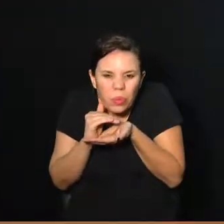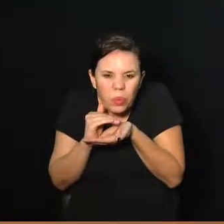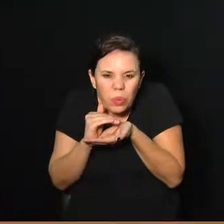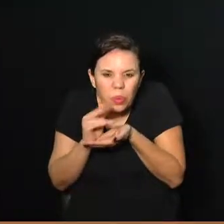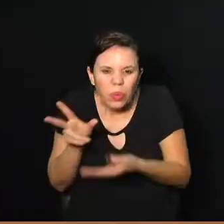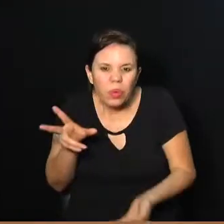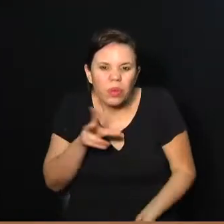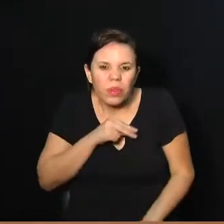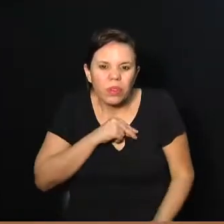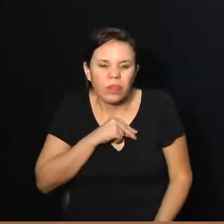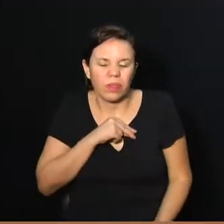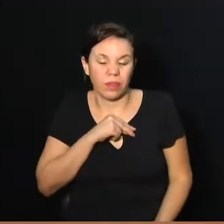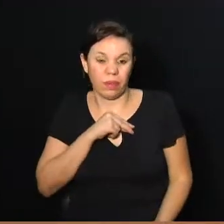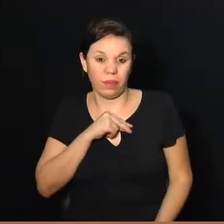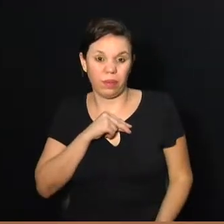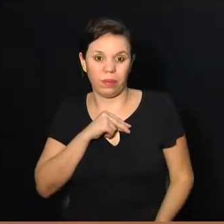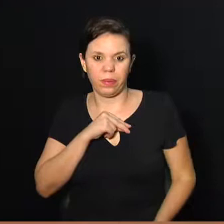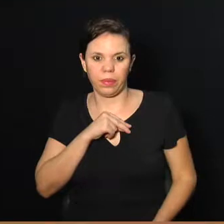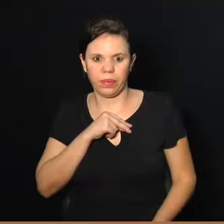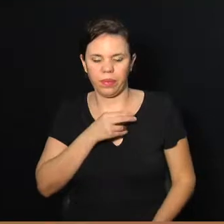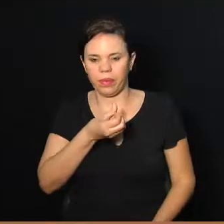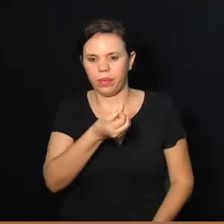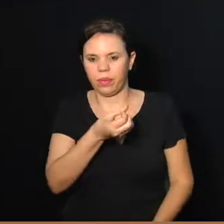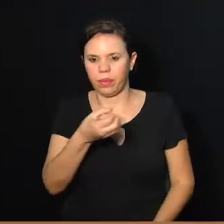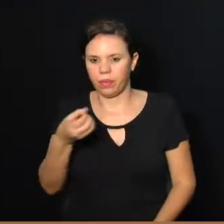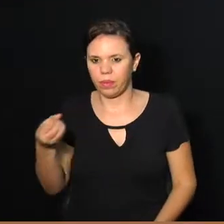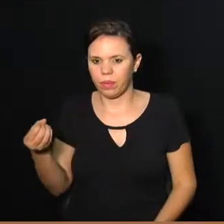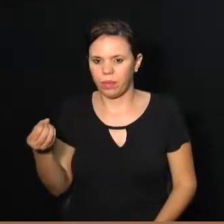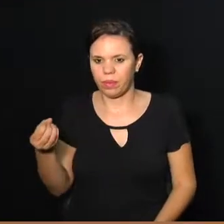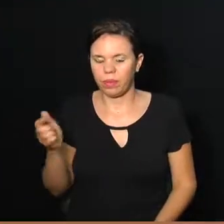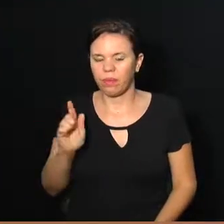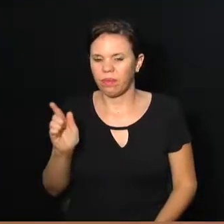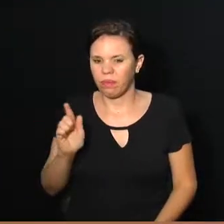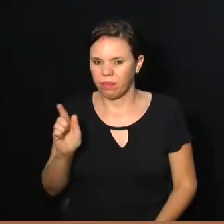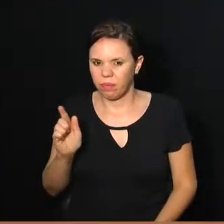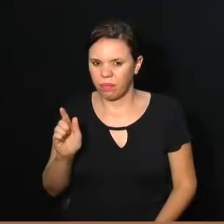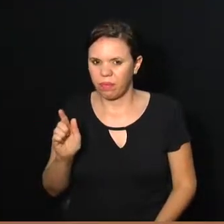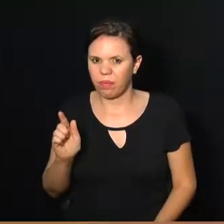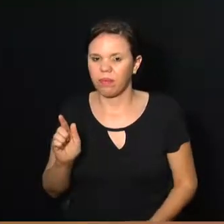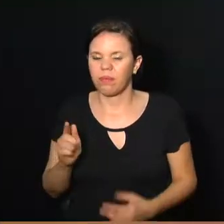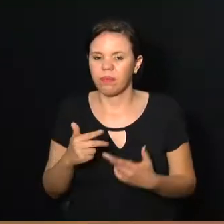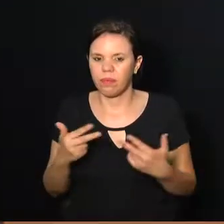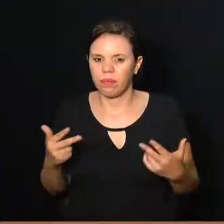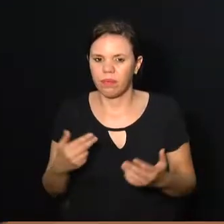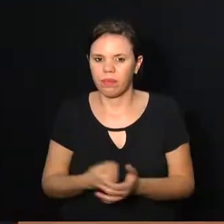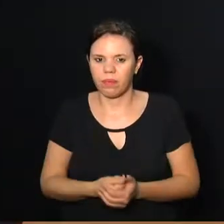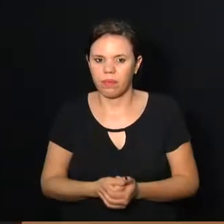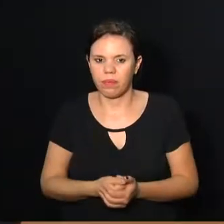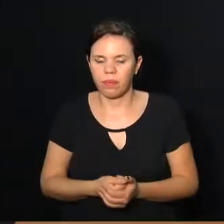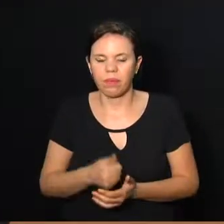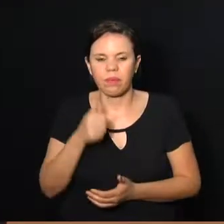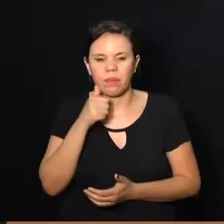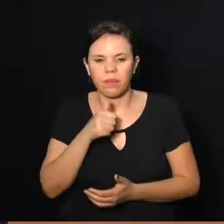Nossa, era 600 gramas, era uma coisa assim, e uma